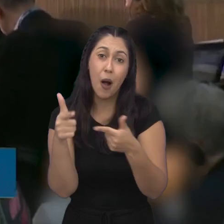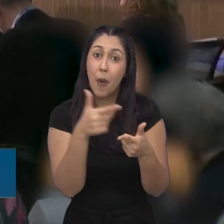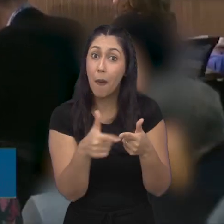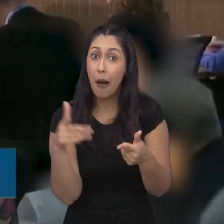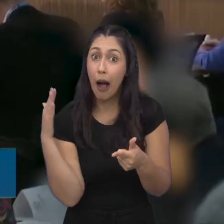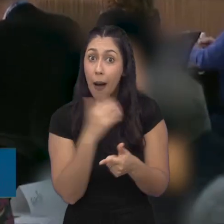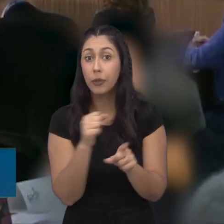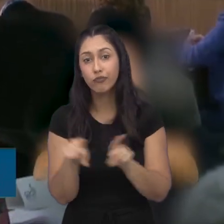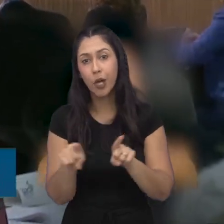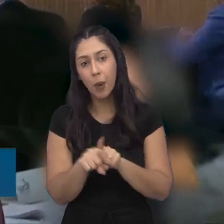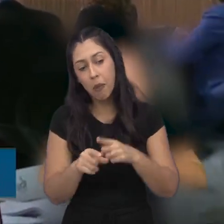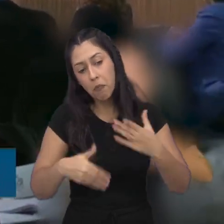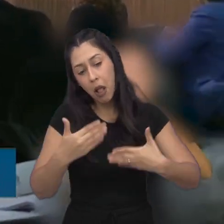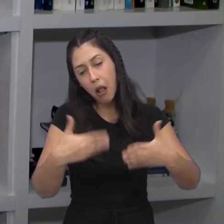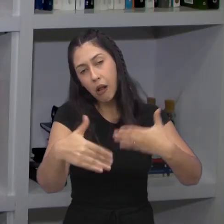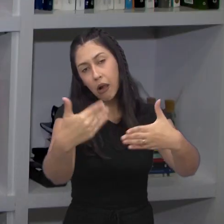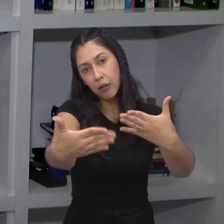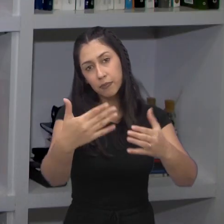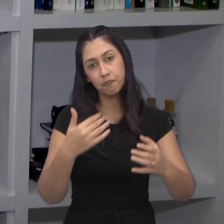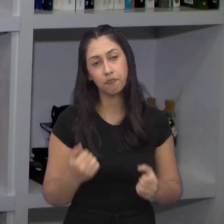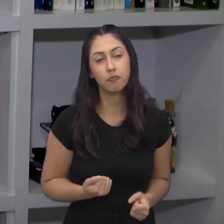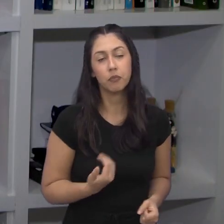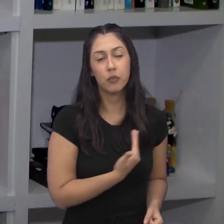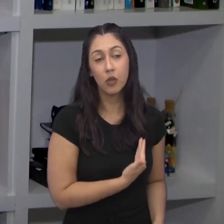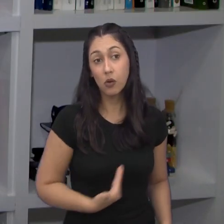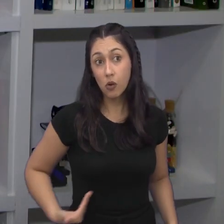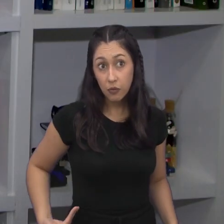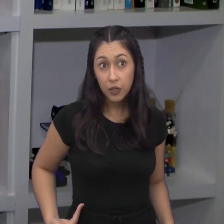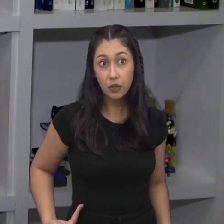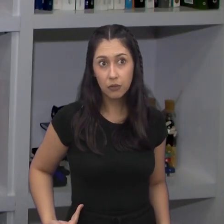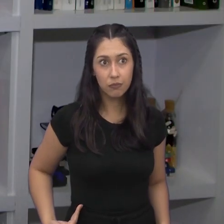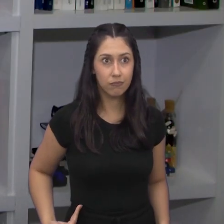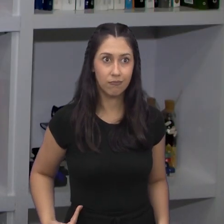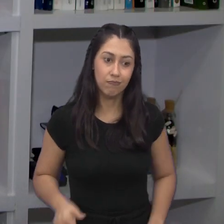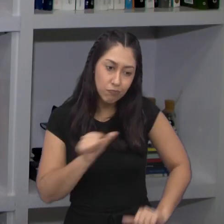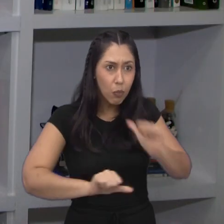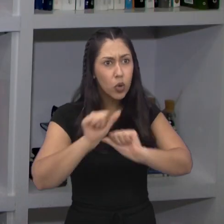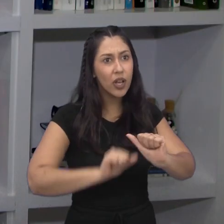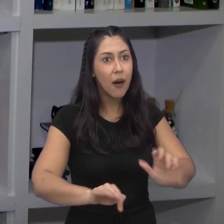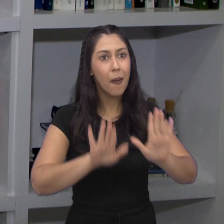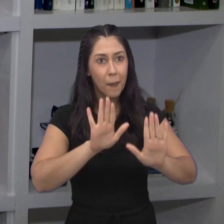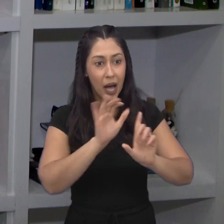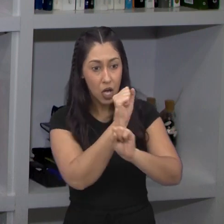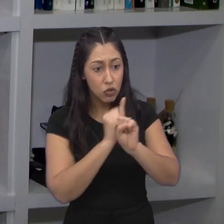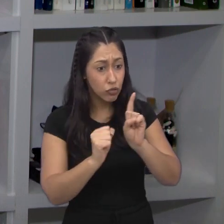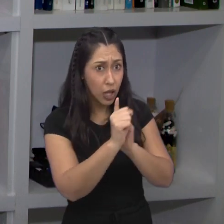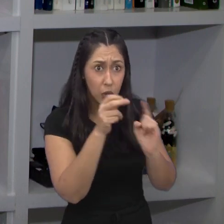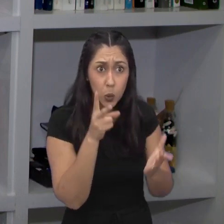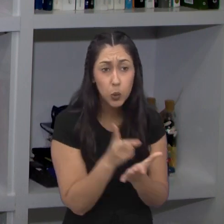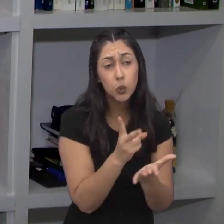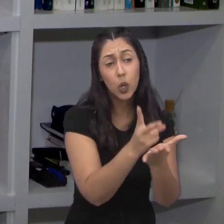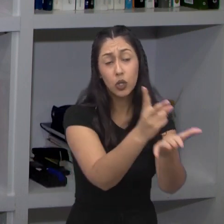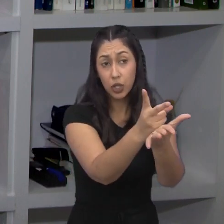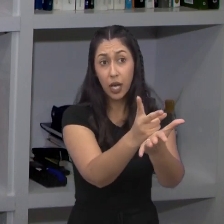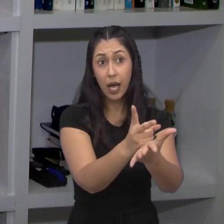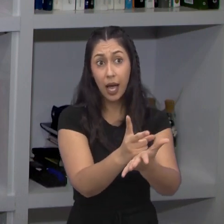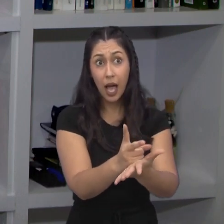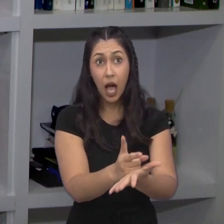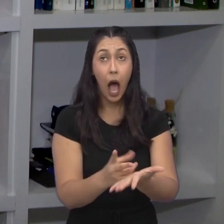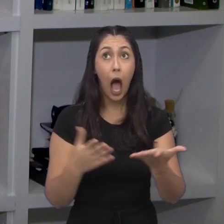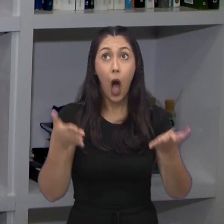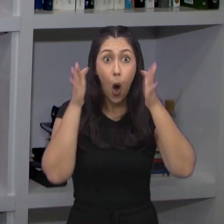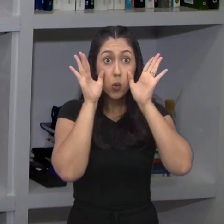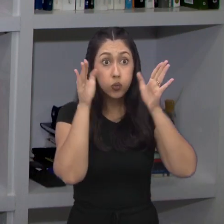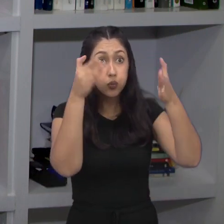a curto e longo prazo. O governo passa, a sociedade fica. Não pode transformar aqui a ideia principal do G20